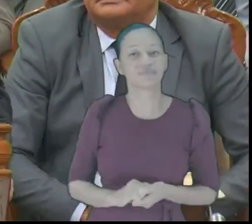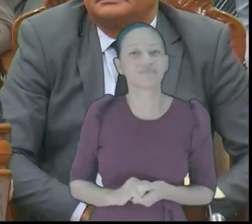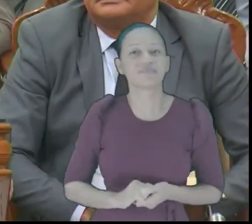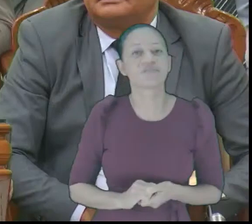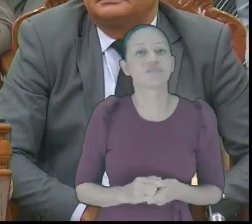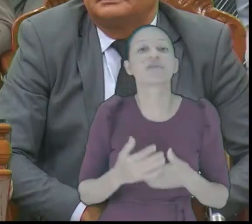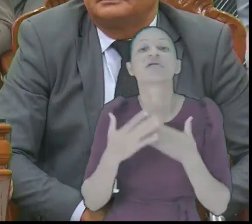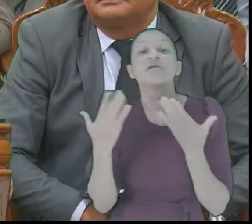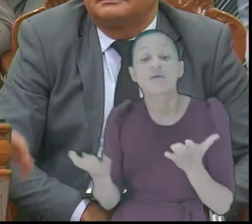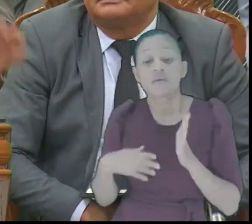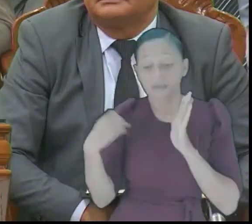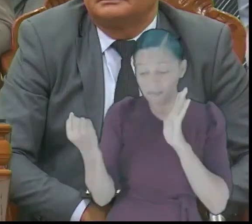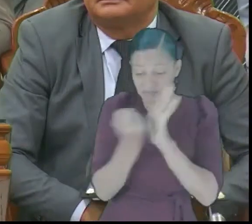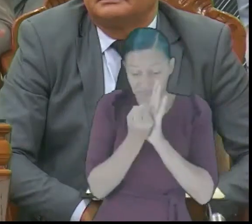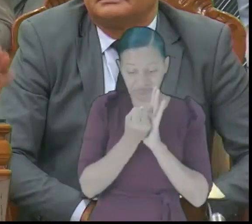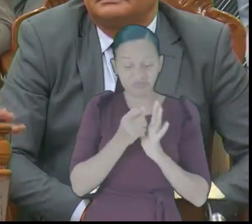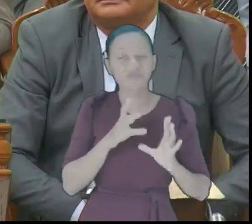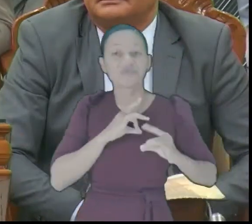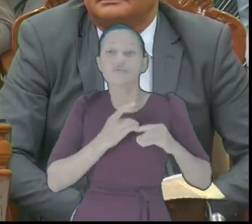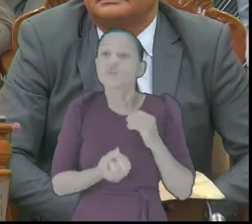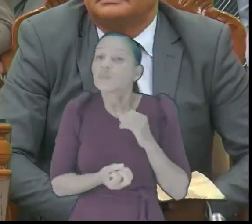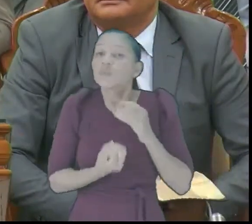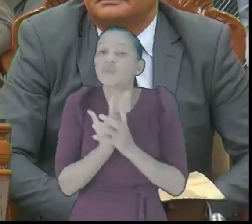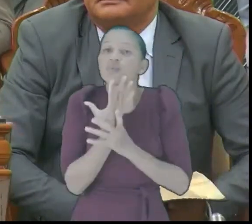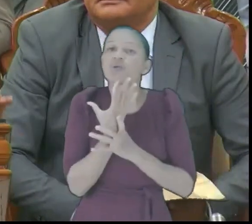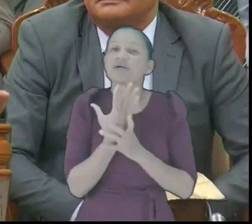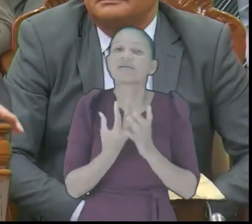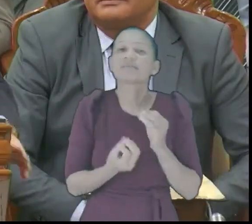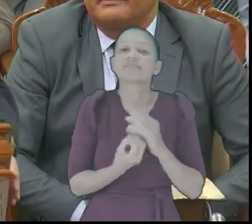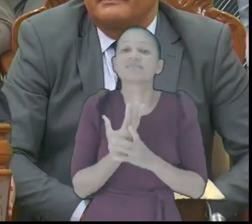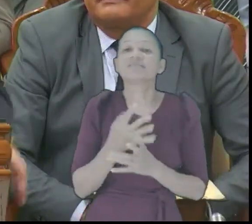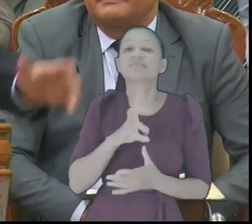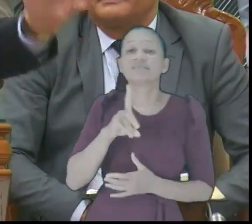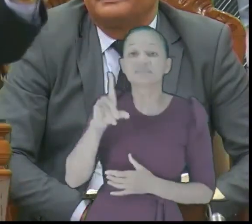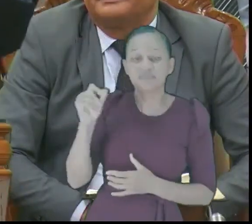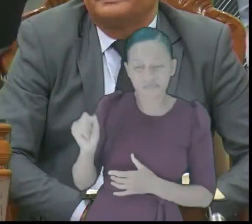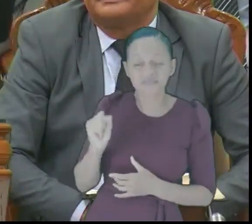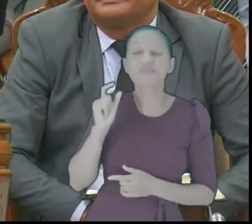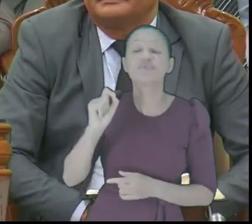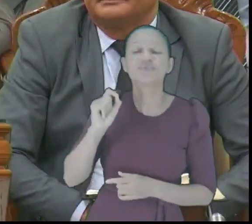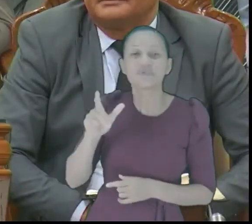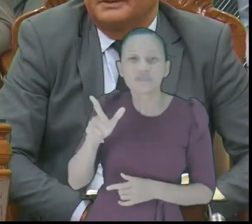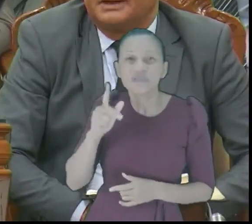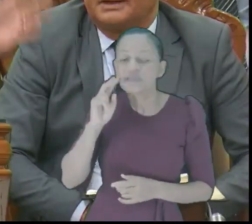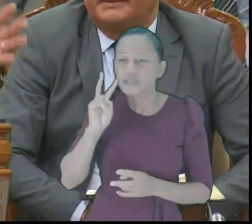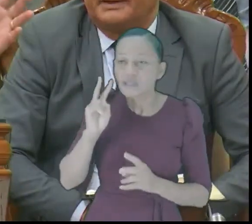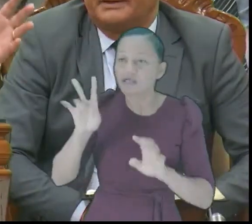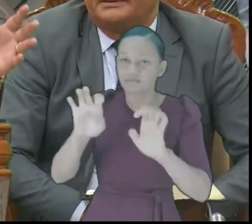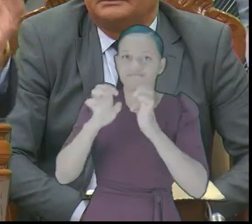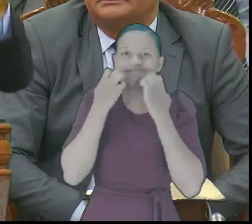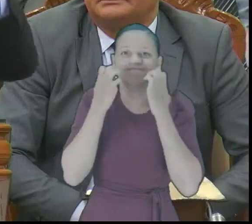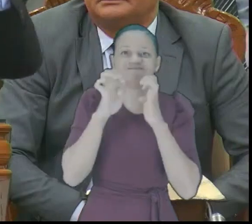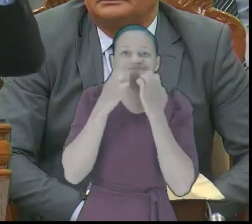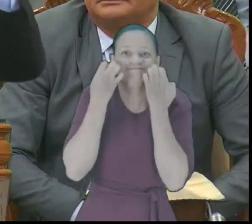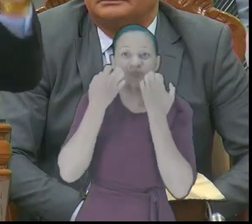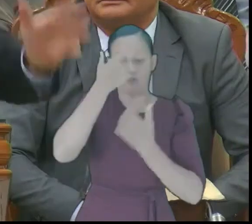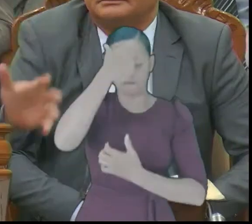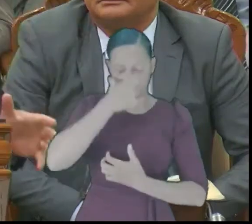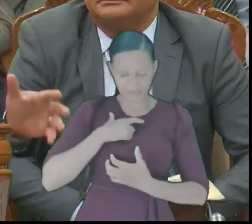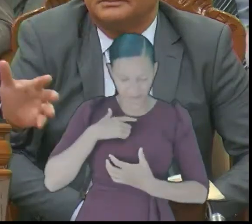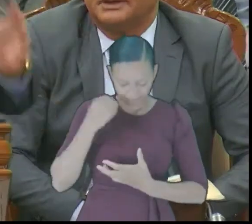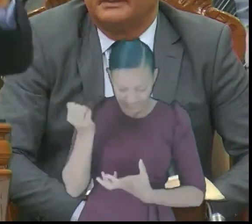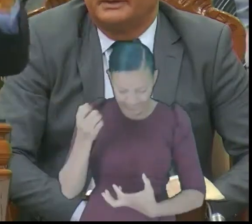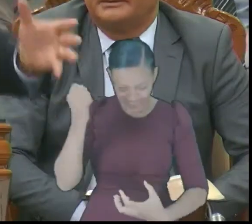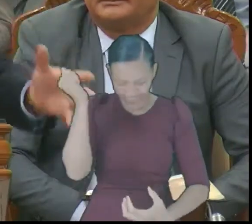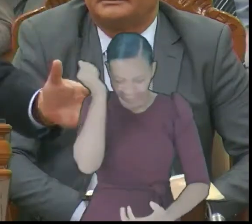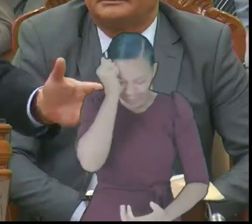Quando é que essa marca chega? Essa marca, esse selo chega no dia que nós ouvimos o Evangelho, ao Evangelho da